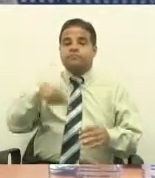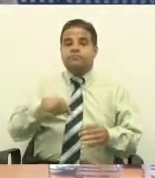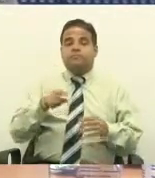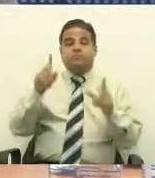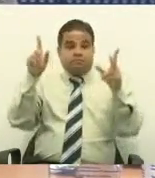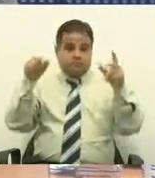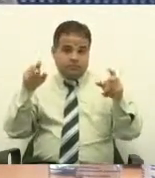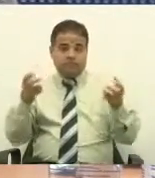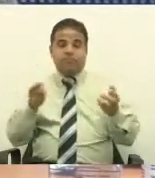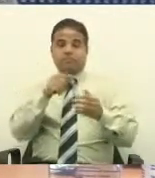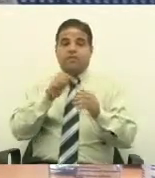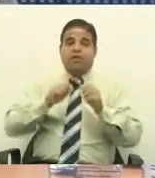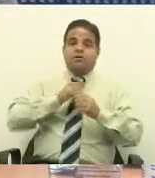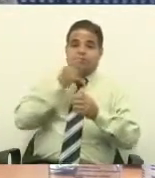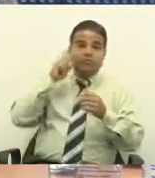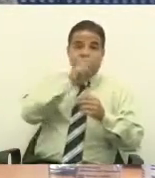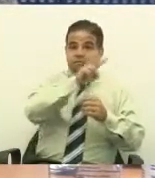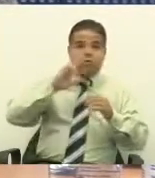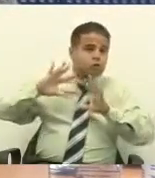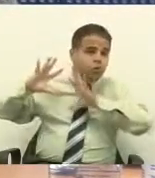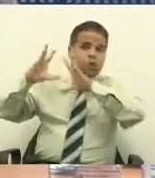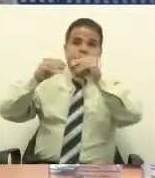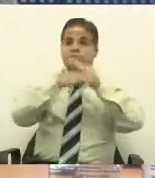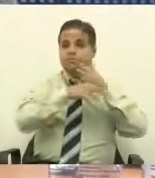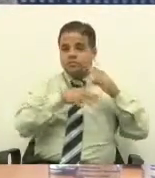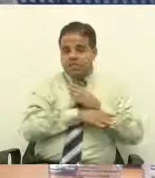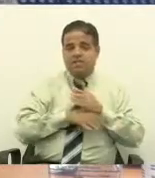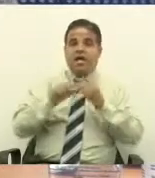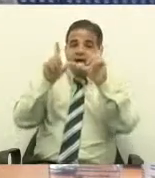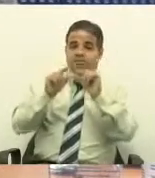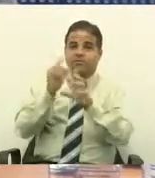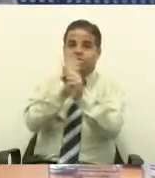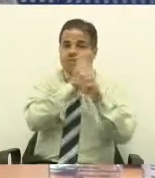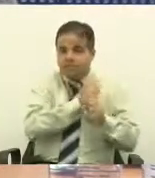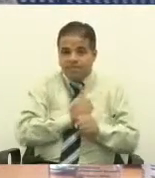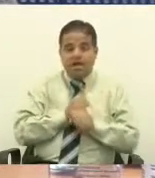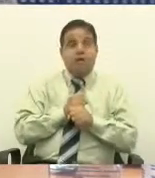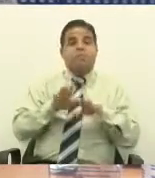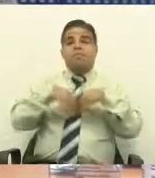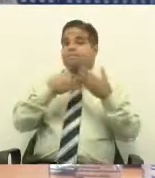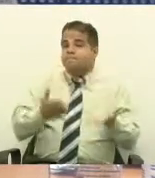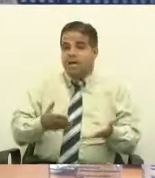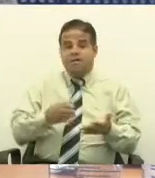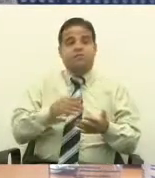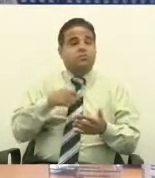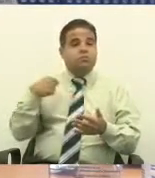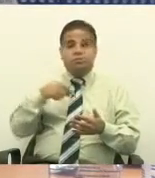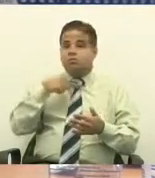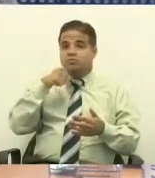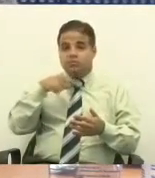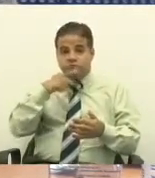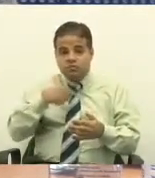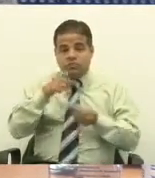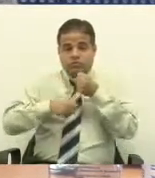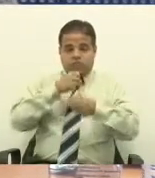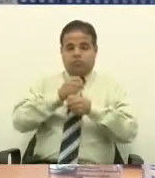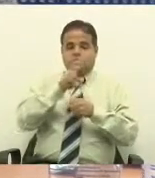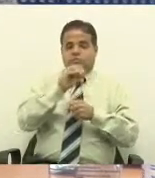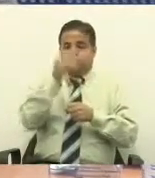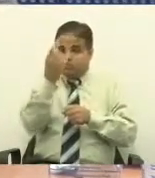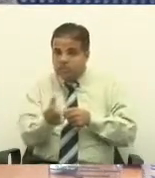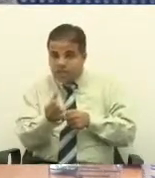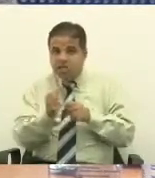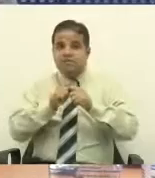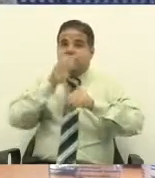algo que tem refletido em todos os municípios, a redução orçamentária, e nem por isso nós deixamos agora, no ano de 2016,